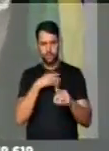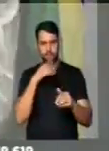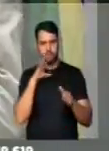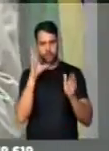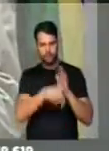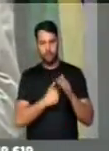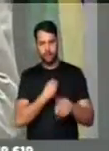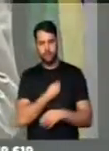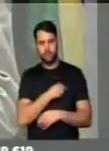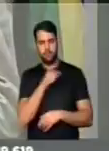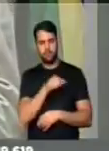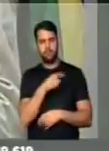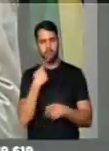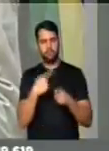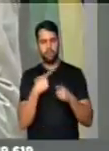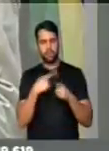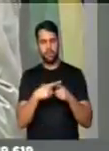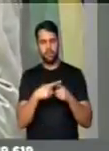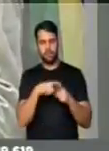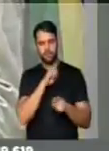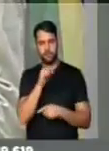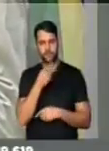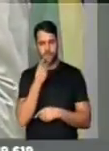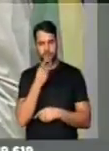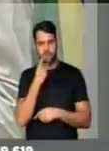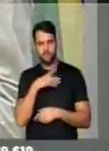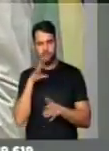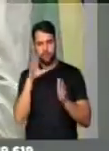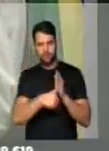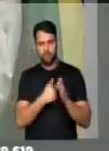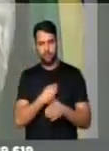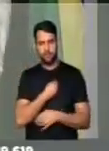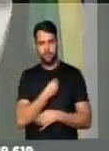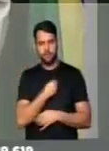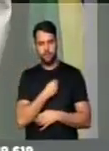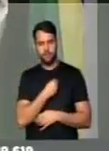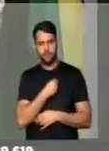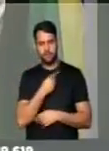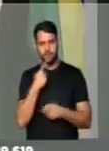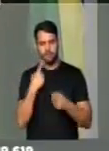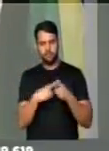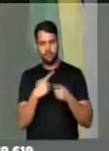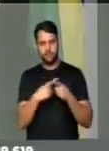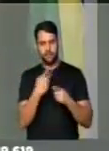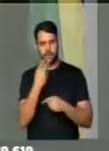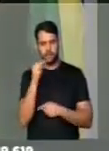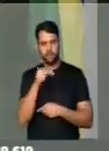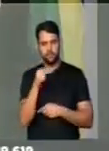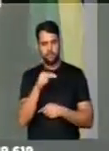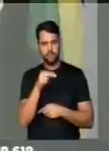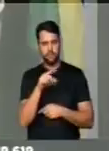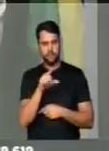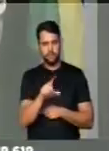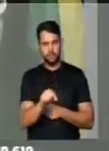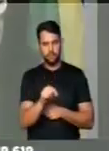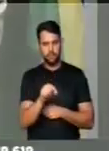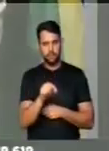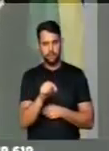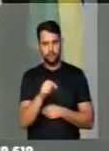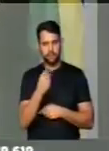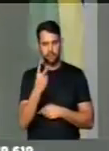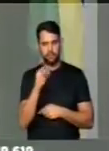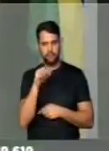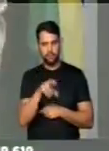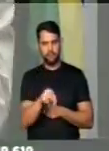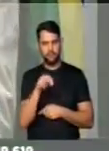me roubando. Por que você diz que eu estou lhe roubando? Porque eu estou há 2 minutos que pego, em vez de uma